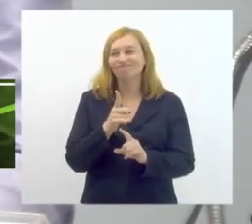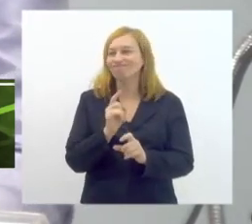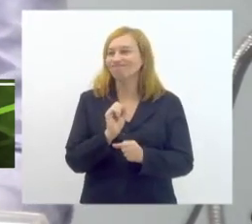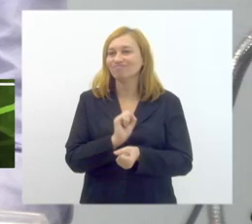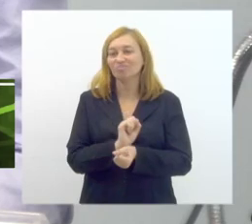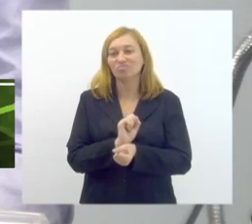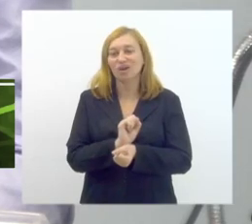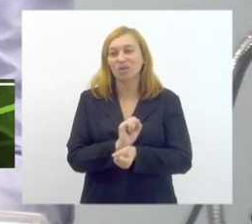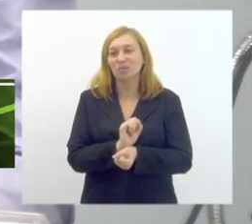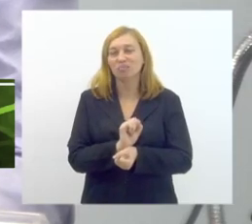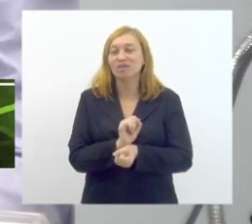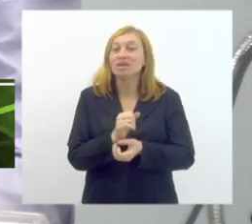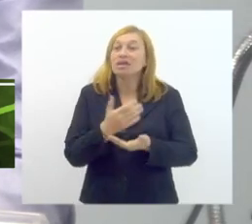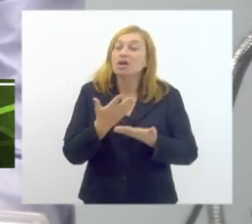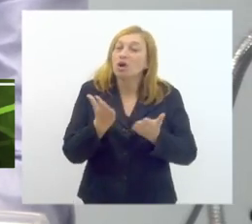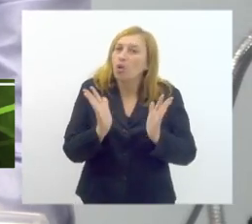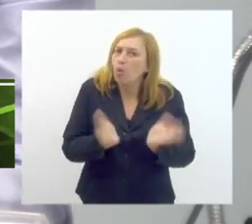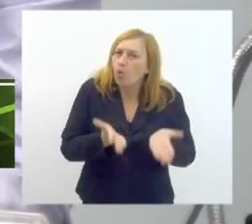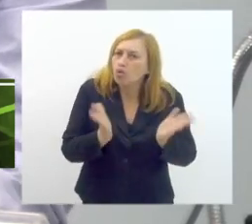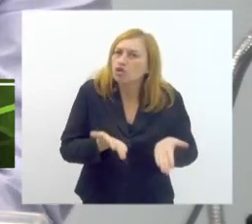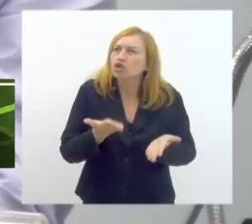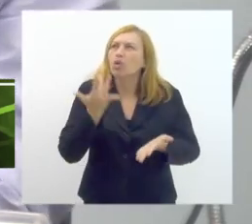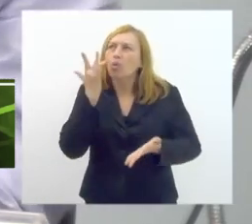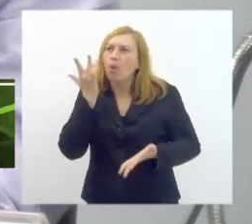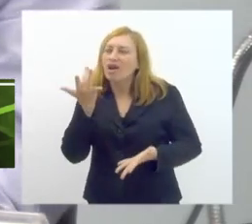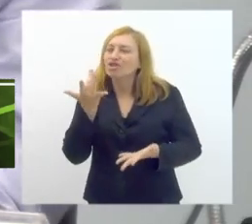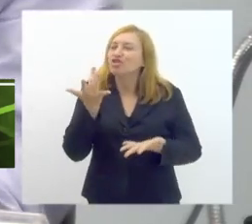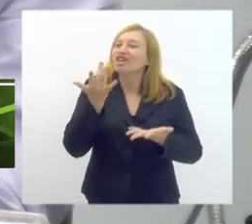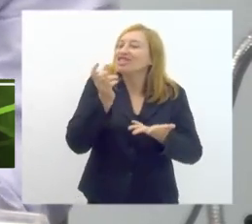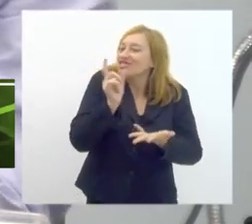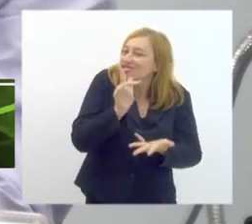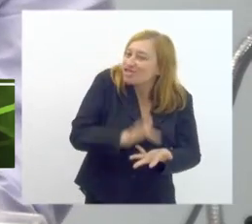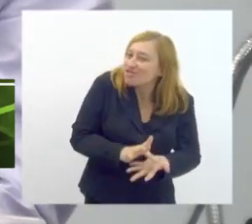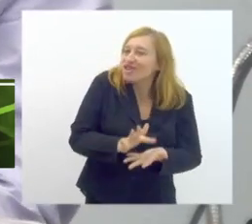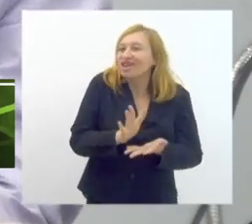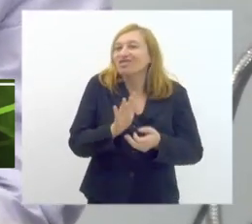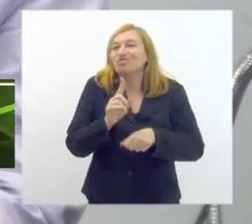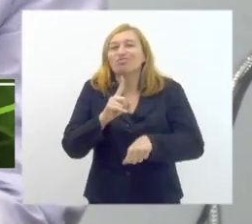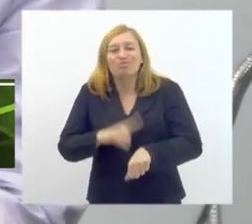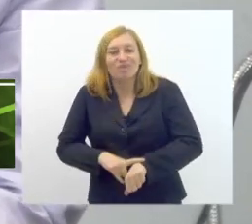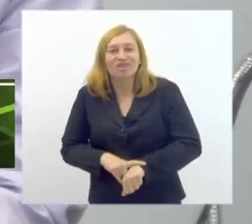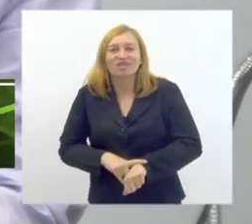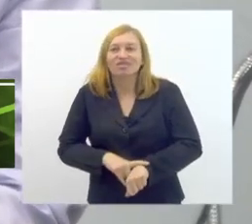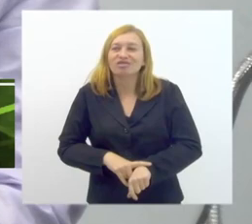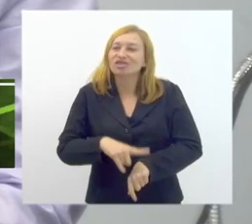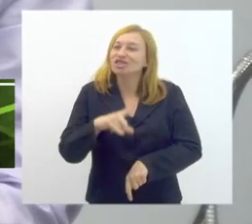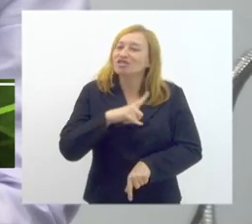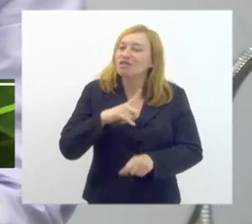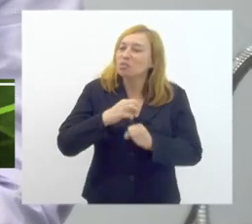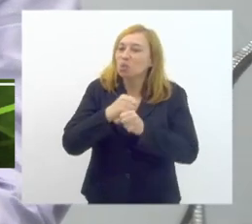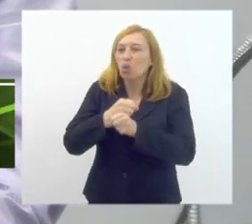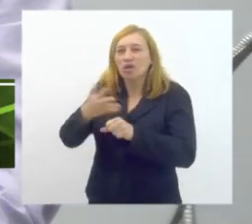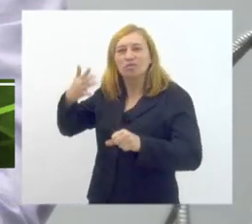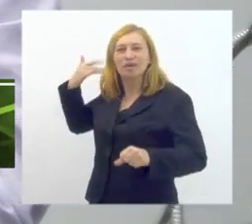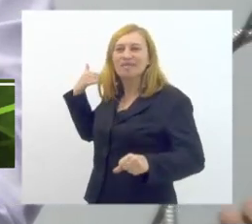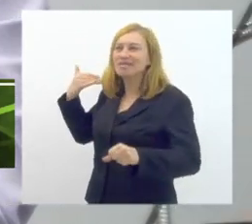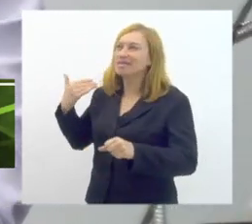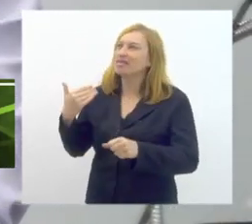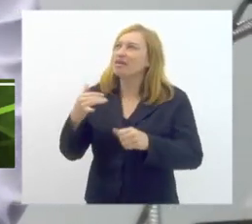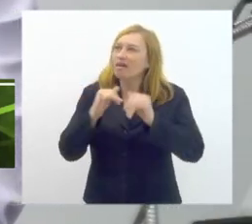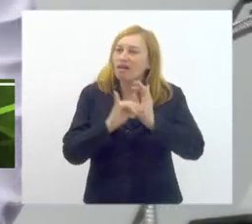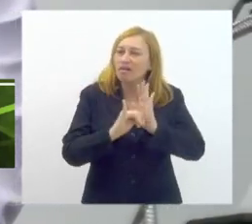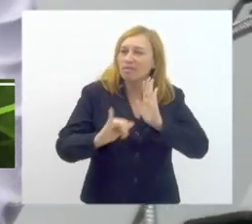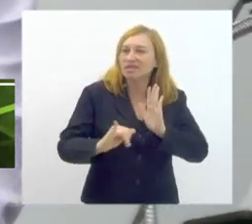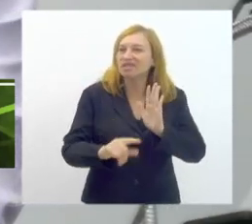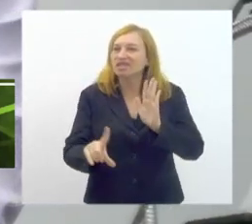momento. Hoje, eu acho que o momento é diferente, né? Nós tivemos, no ano passado, a publicação